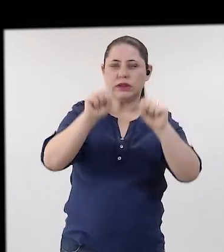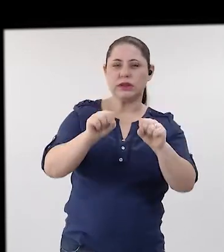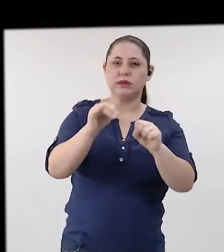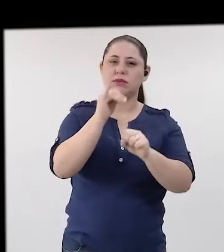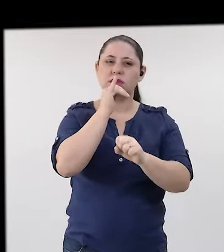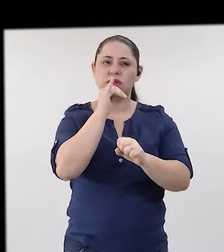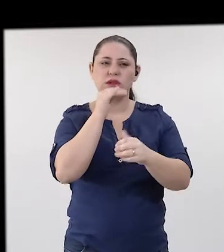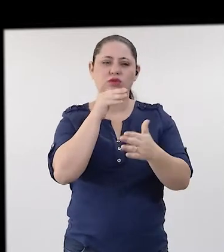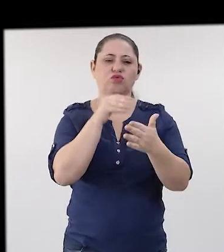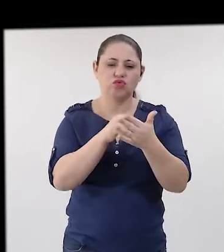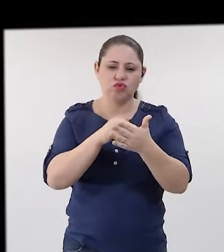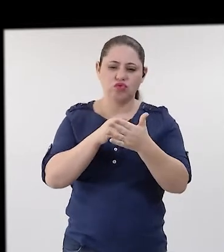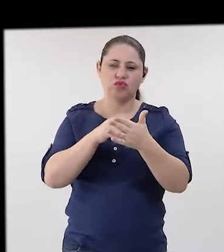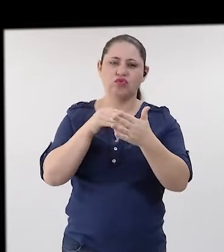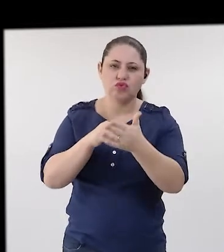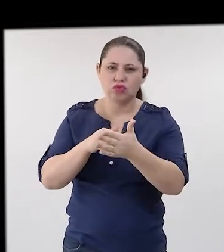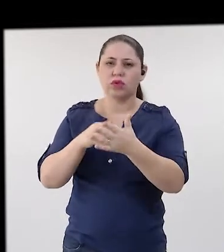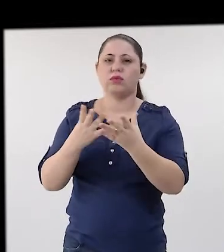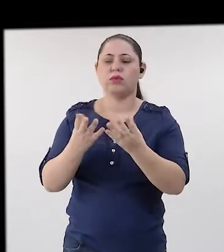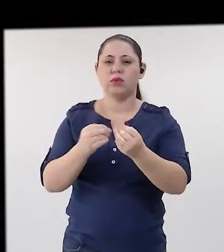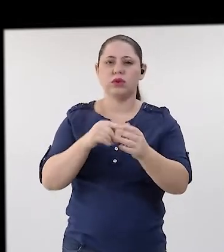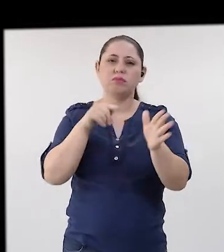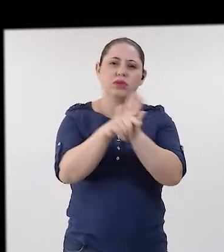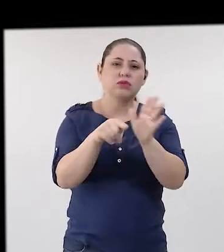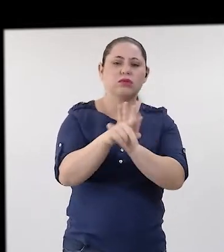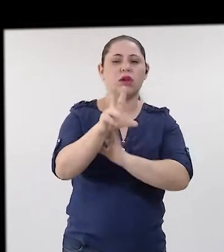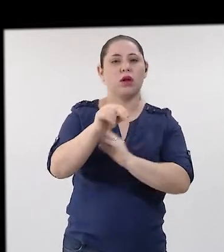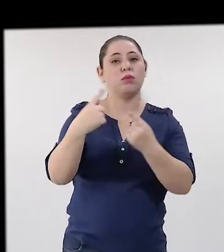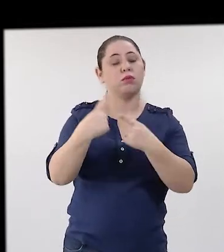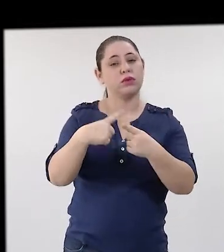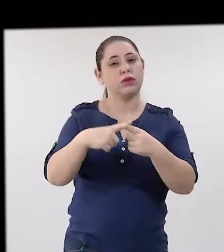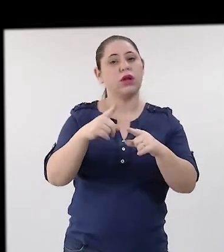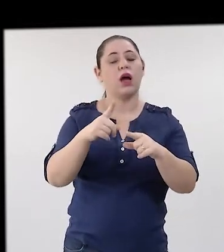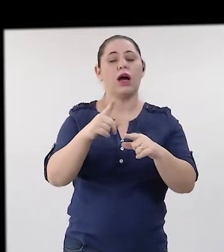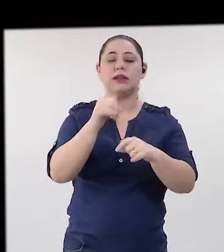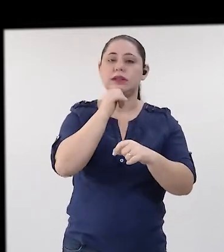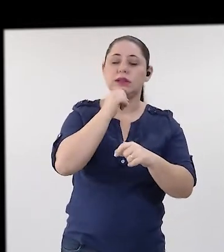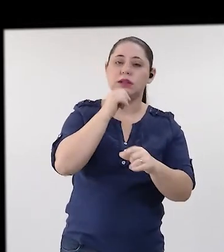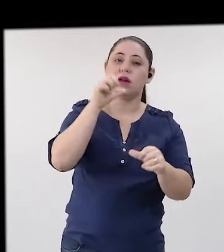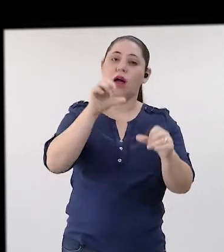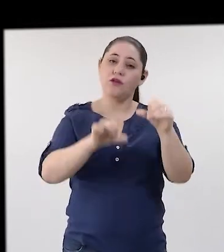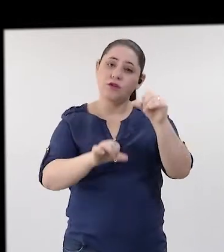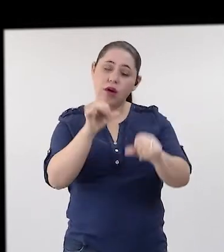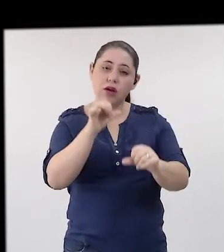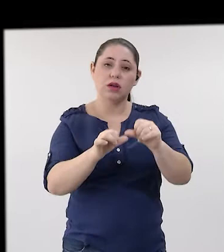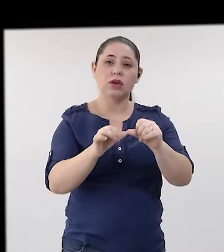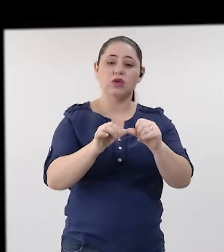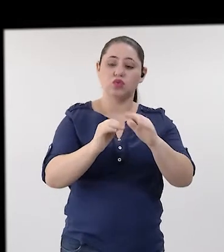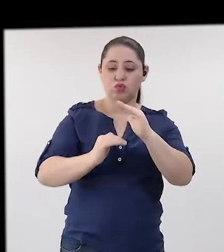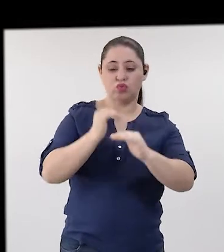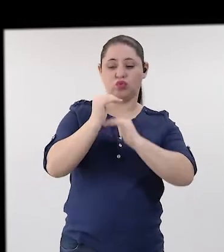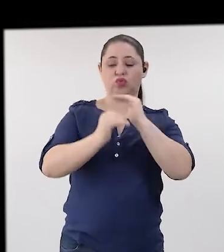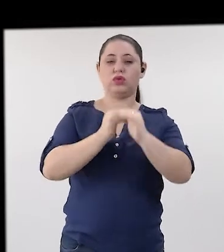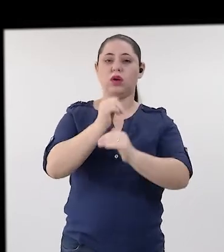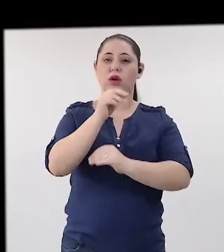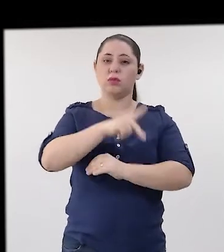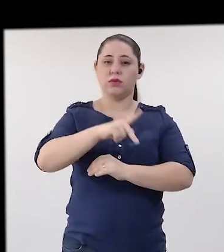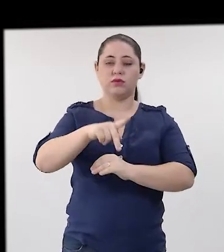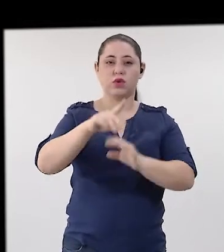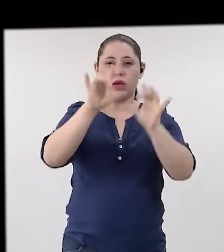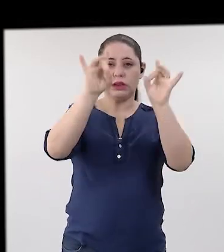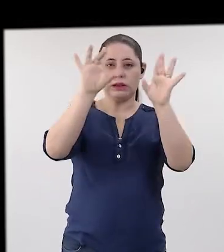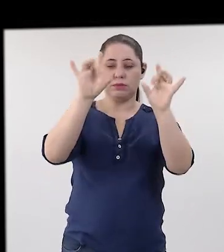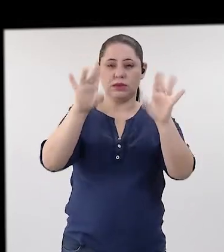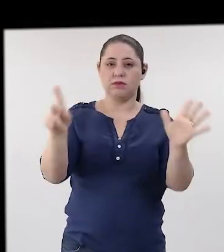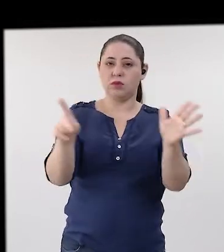a plataforma ainda não possui muitos desafios porque ela precisa passar por esse processo de validação. Então, a gente desenvolve os desafios, então